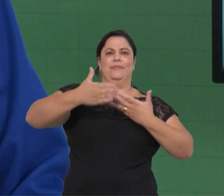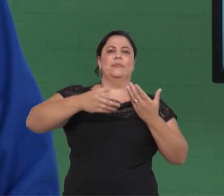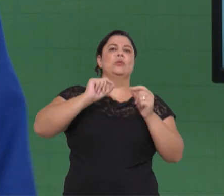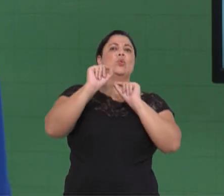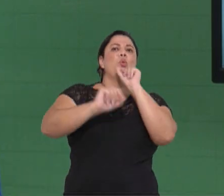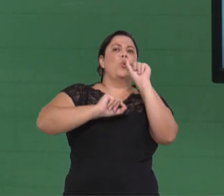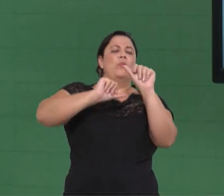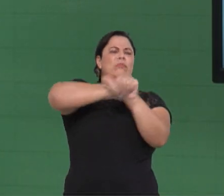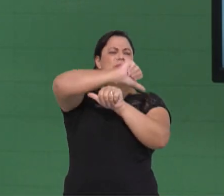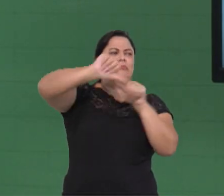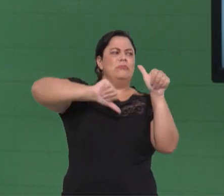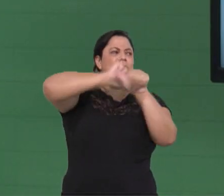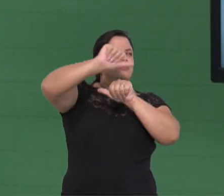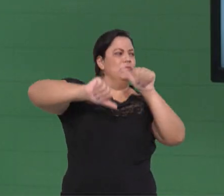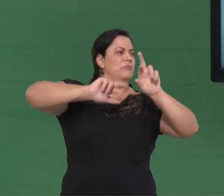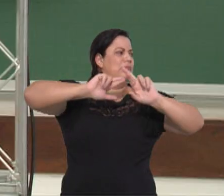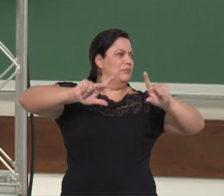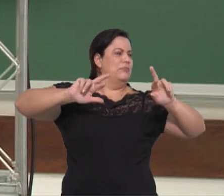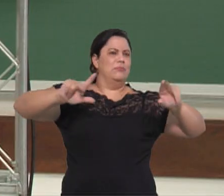emprego, enfim.